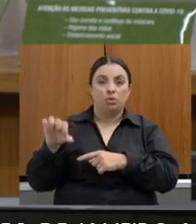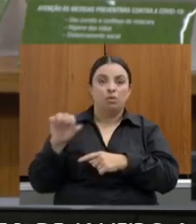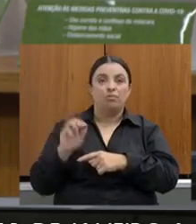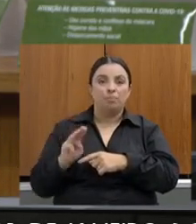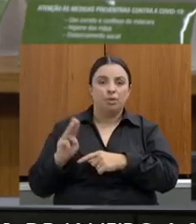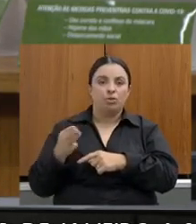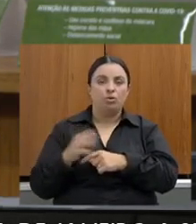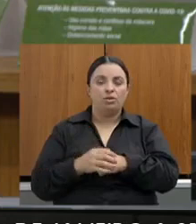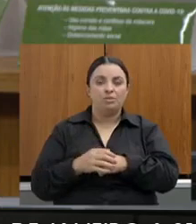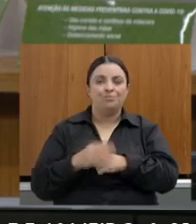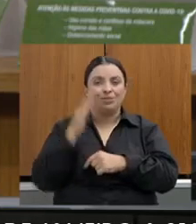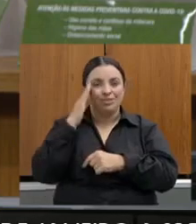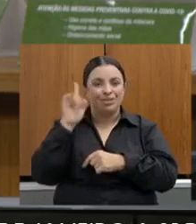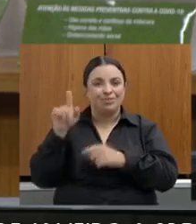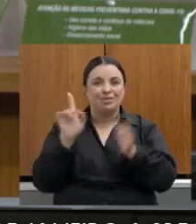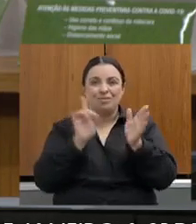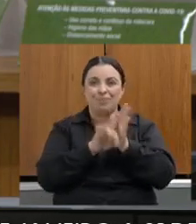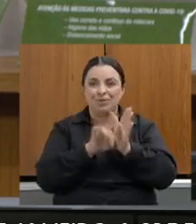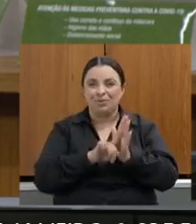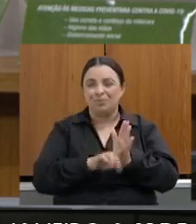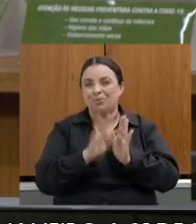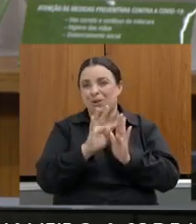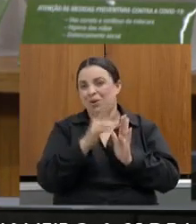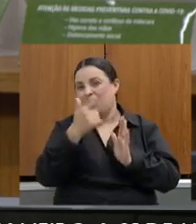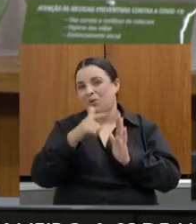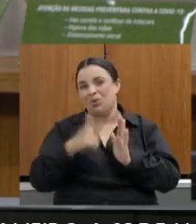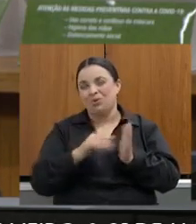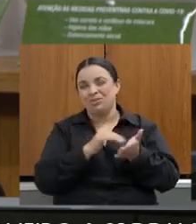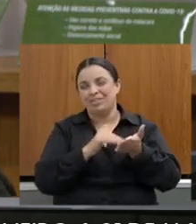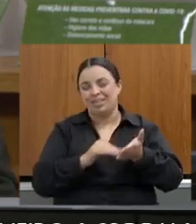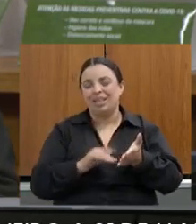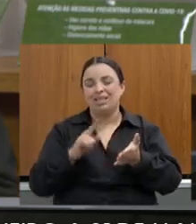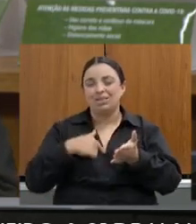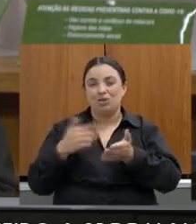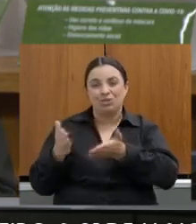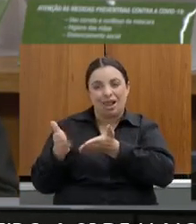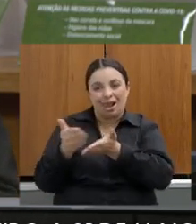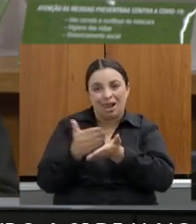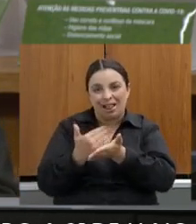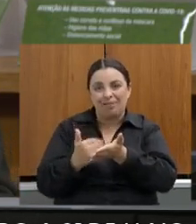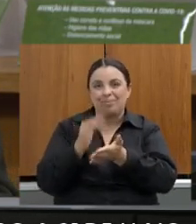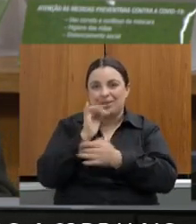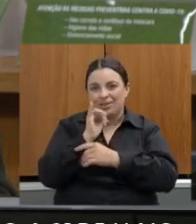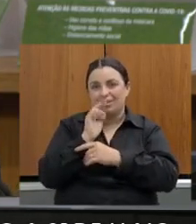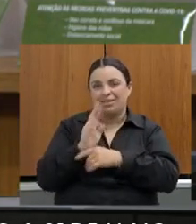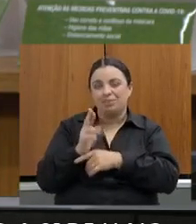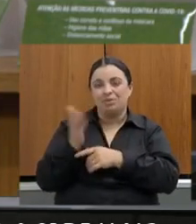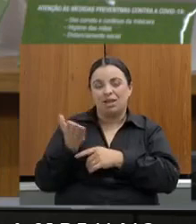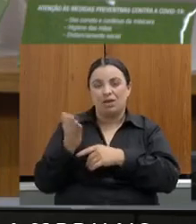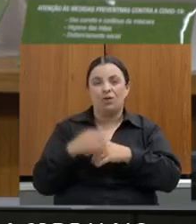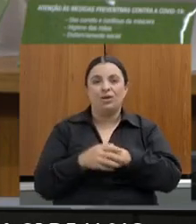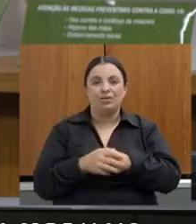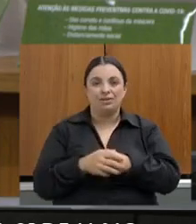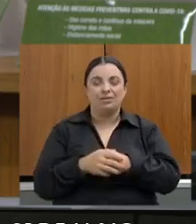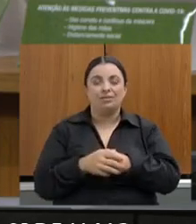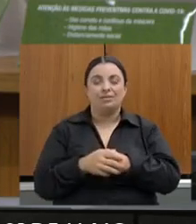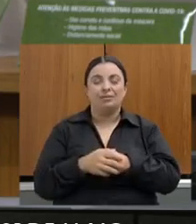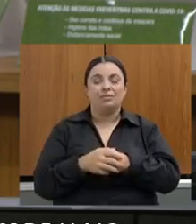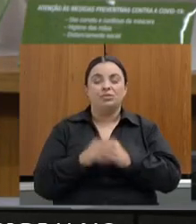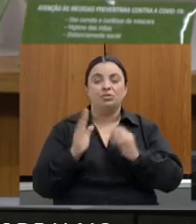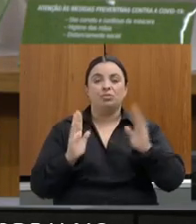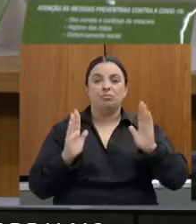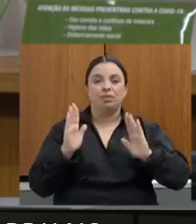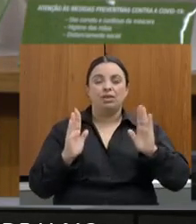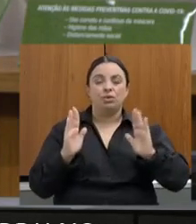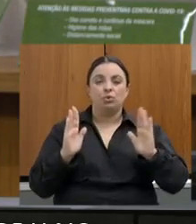presidente tem perguntado isso para Total Já levantei esses números para trazer na reunião e dois mil e